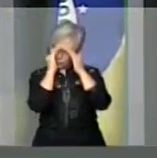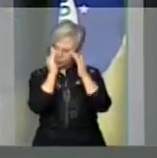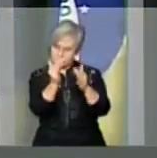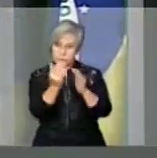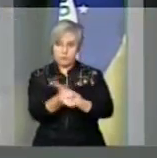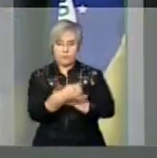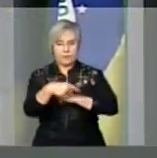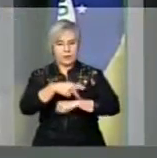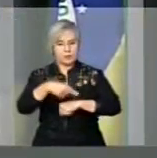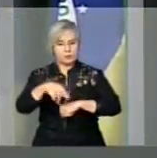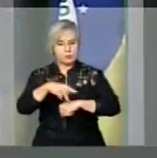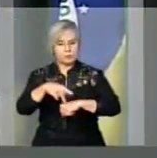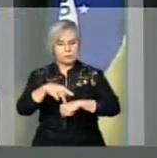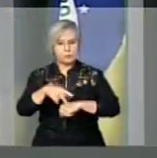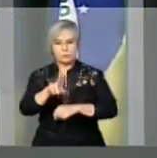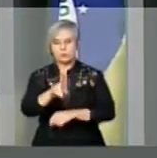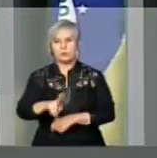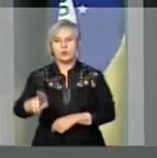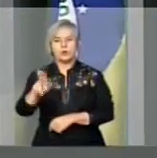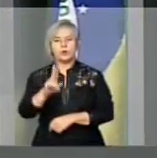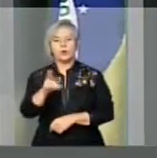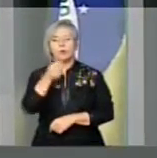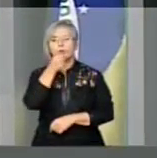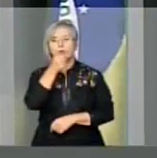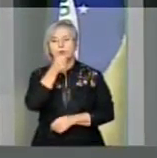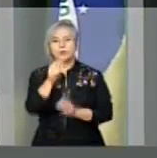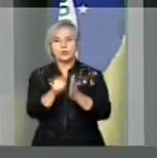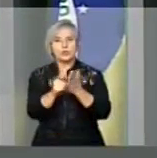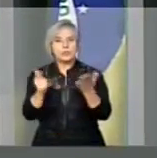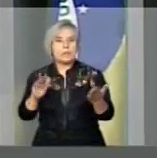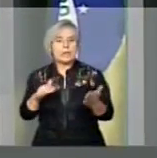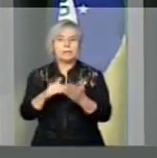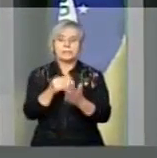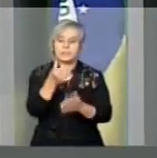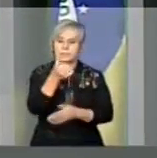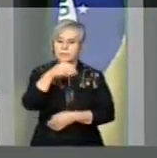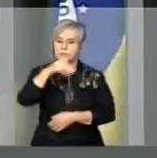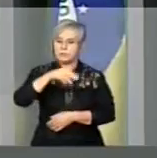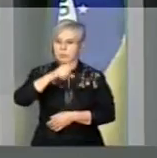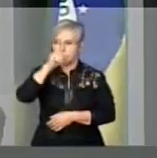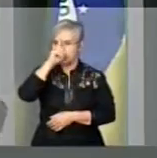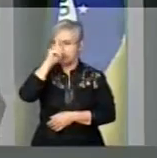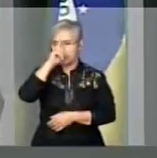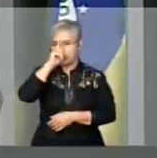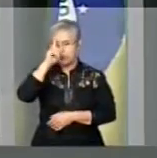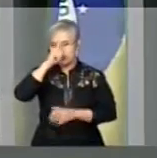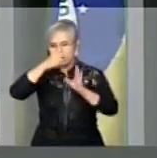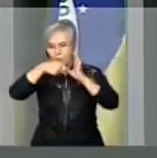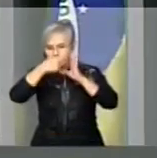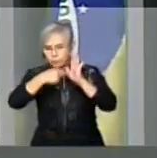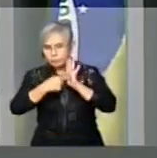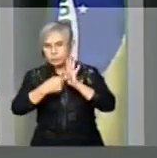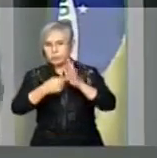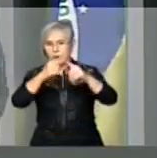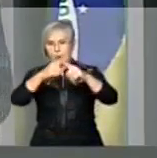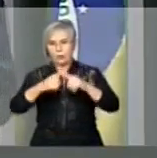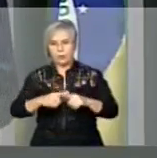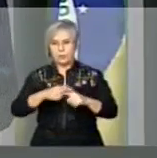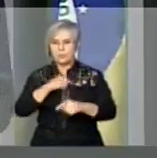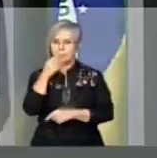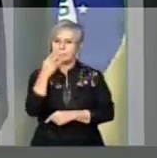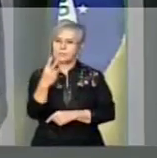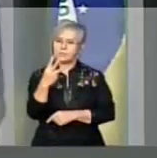diversos países, o uso com fins jornalísticos de, no máximo, 6 minutos por dia de imagem de competição, distribuído em 3